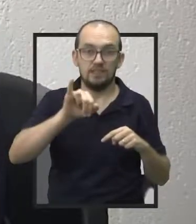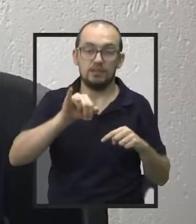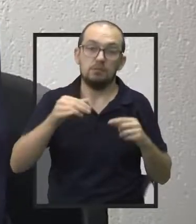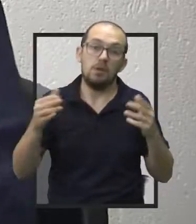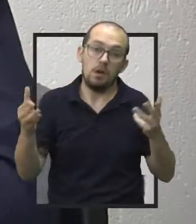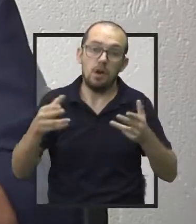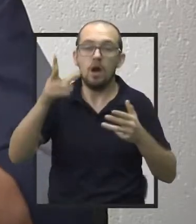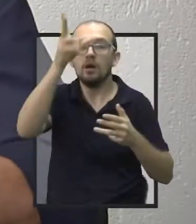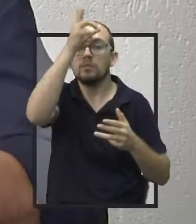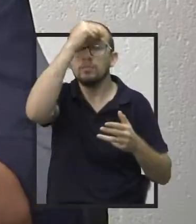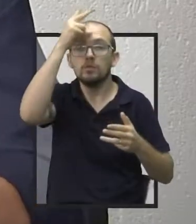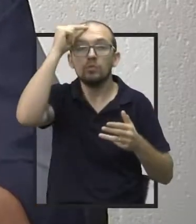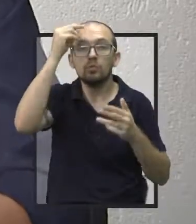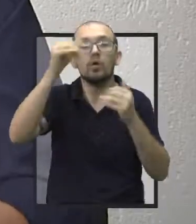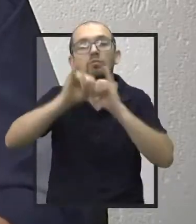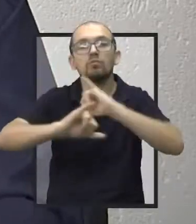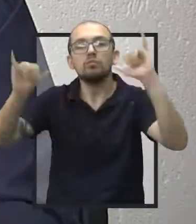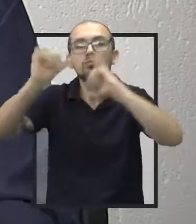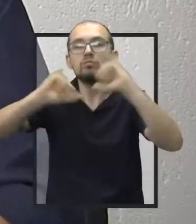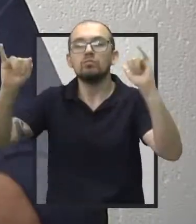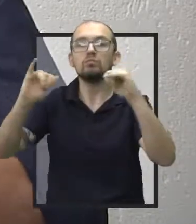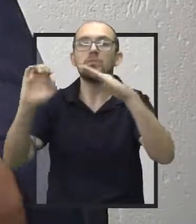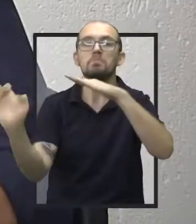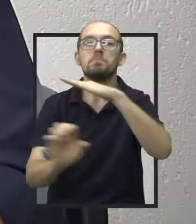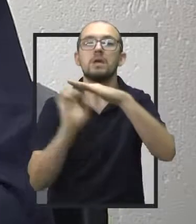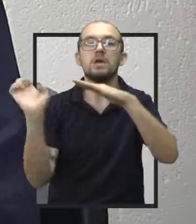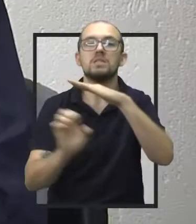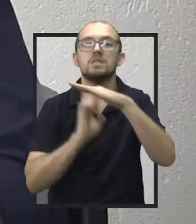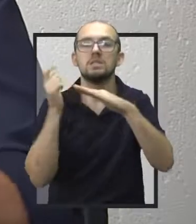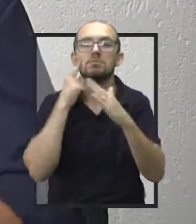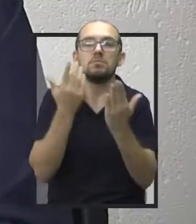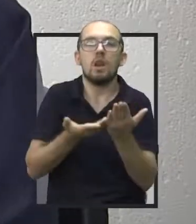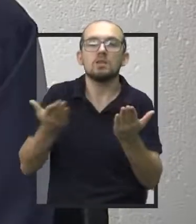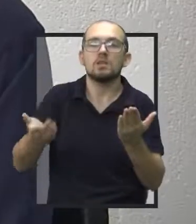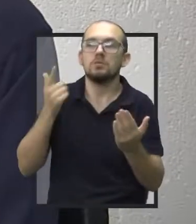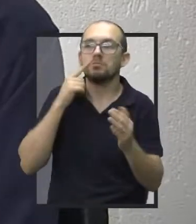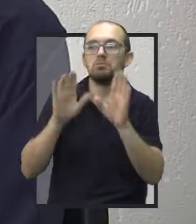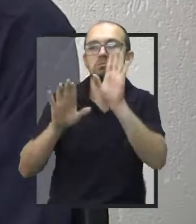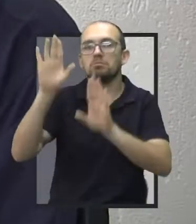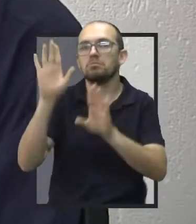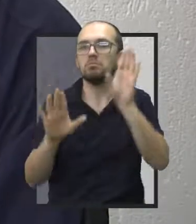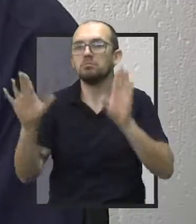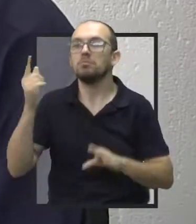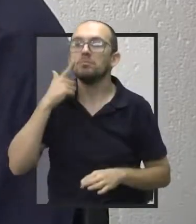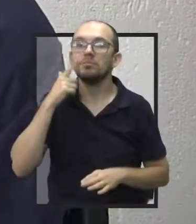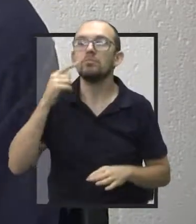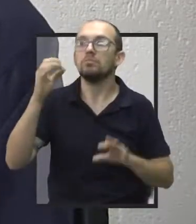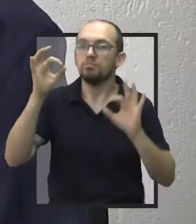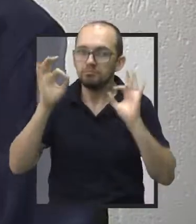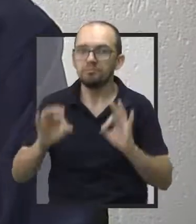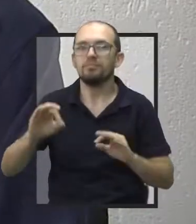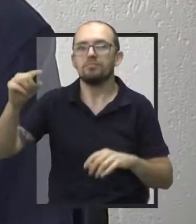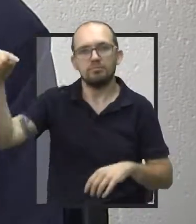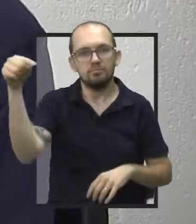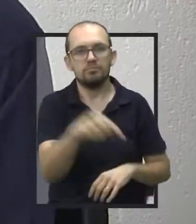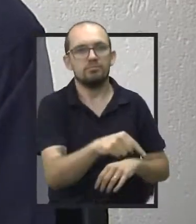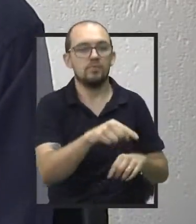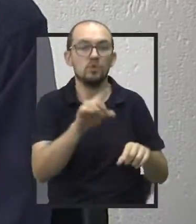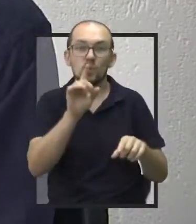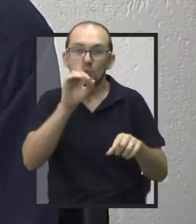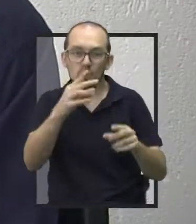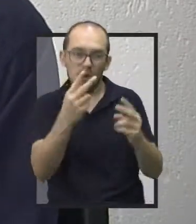para contratação de empresa para elaborar um projeto não só do recapeamento mas também da manutenção dos acostamentos